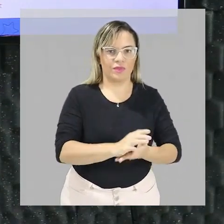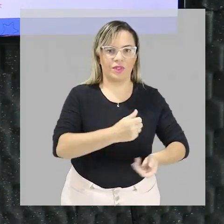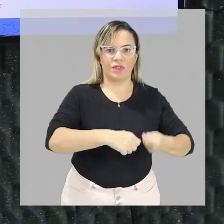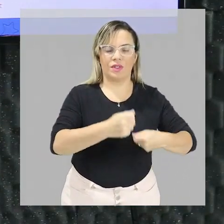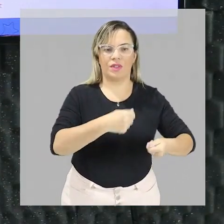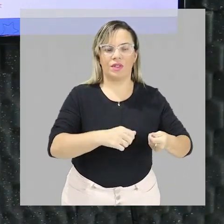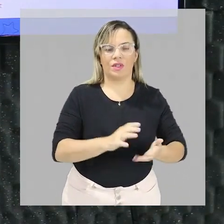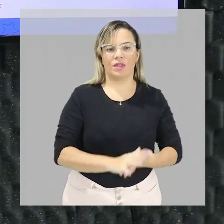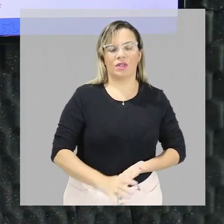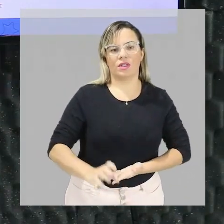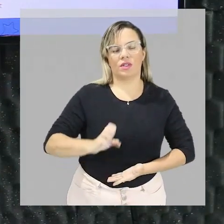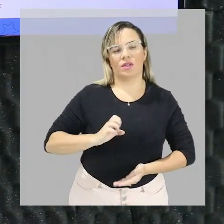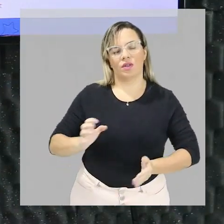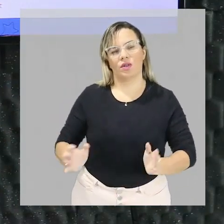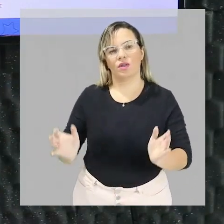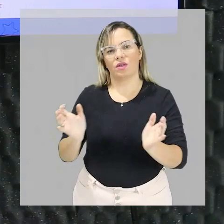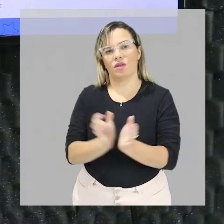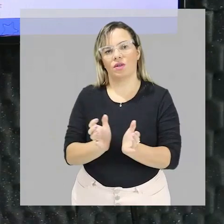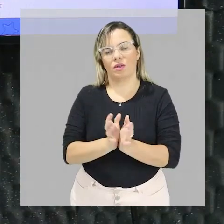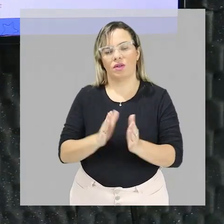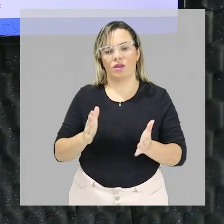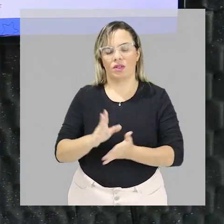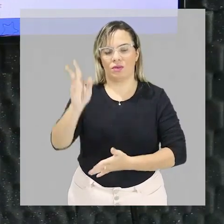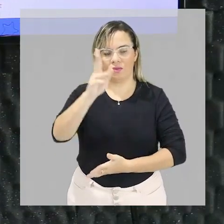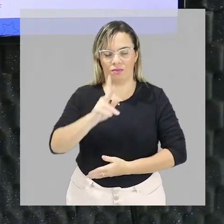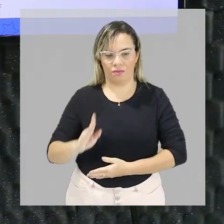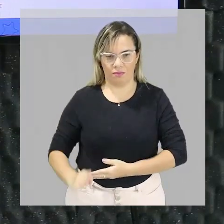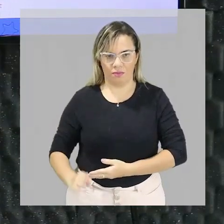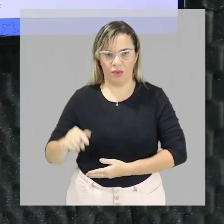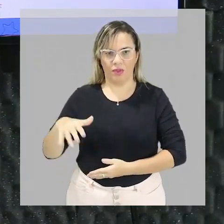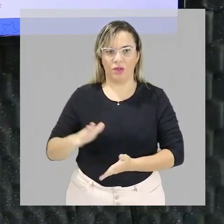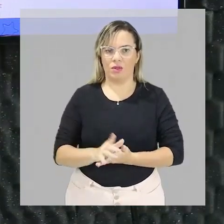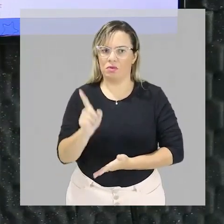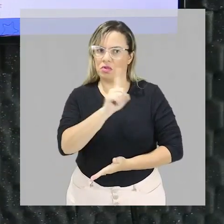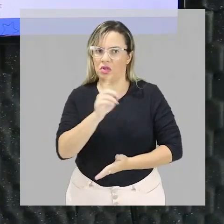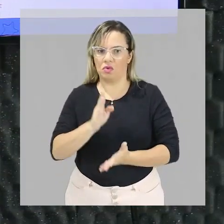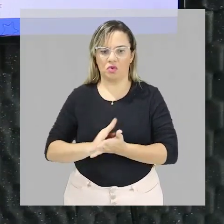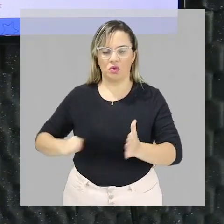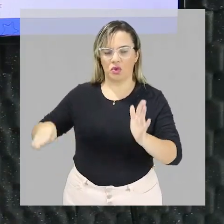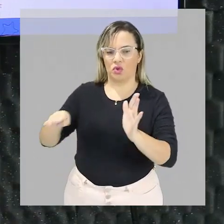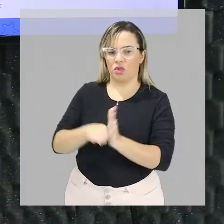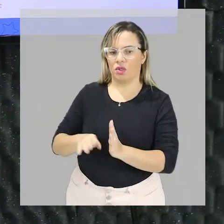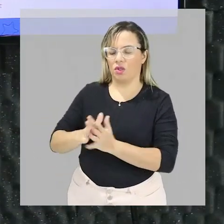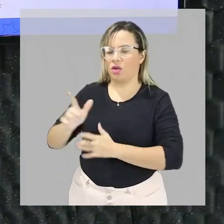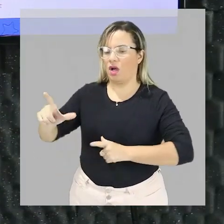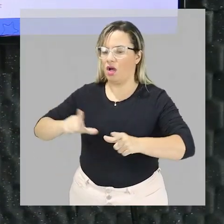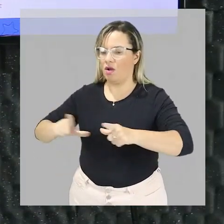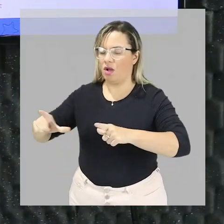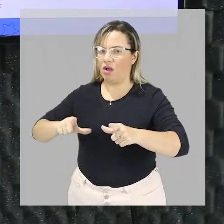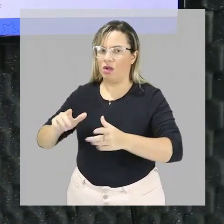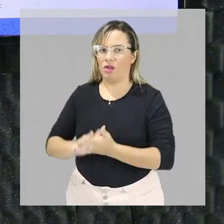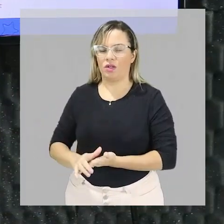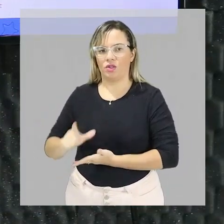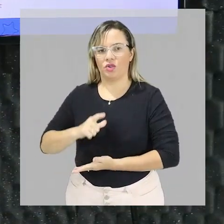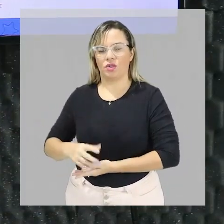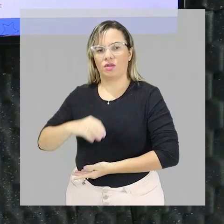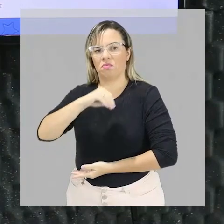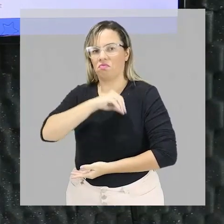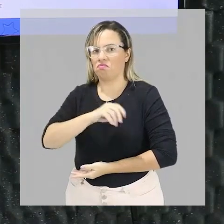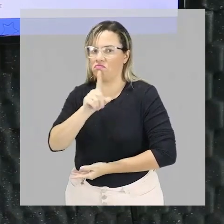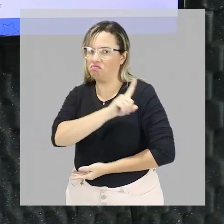do país. Esse bolo não chegou aos trabalhadores assalariados. Os